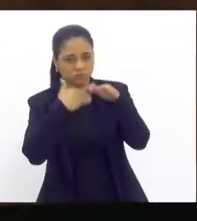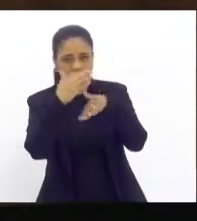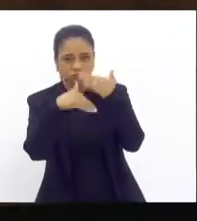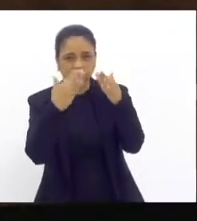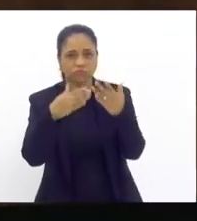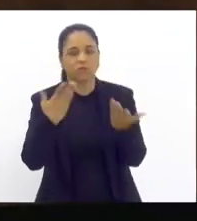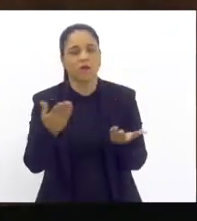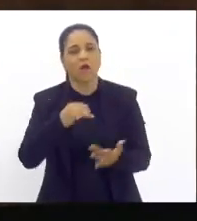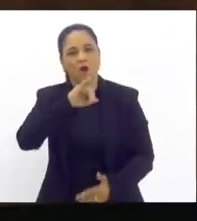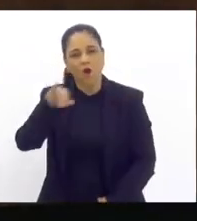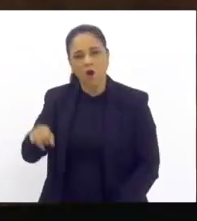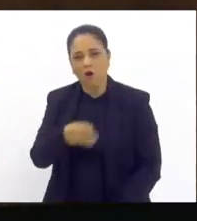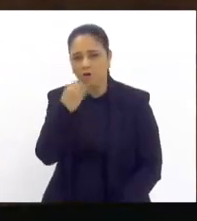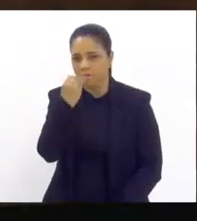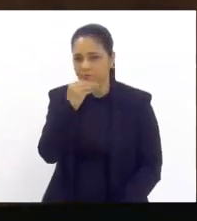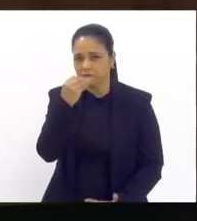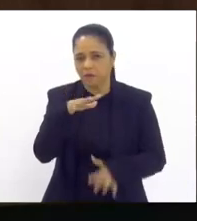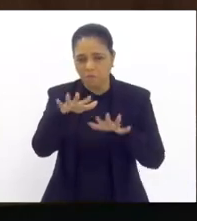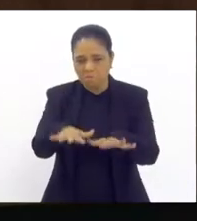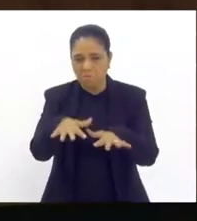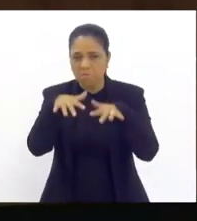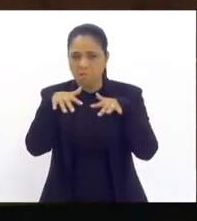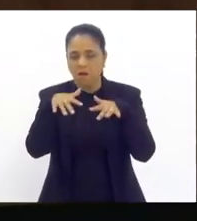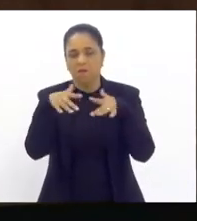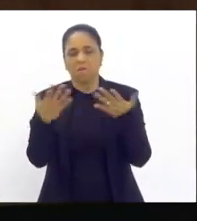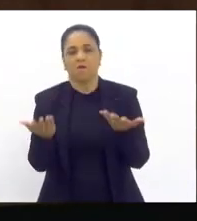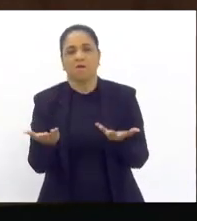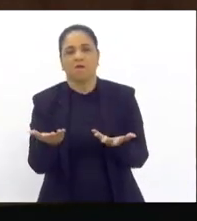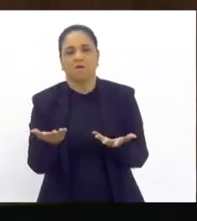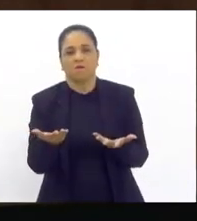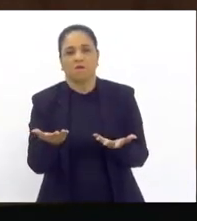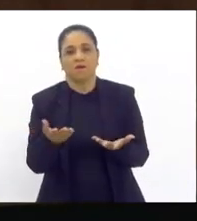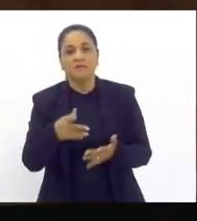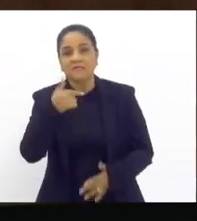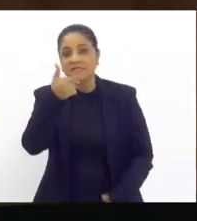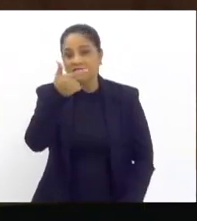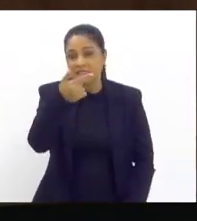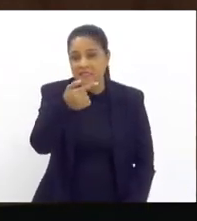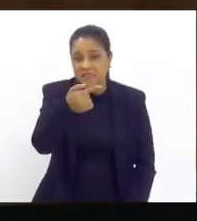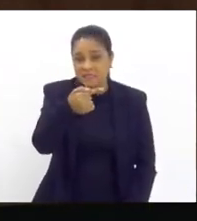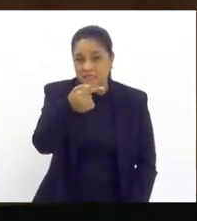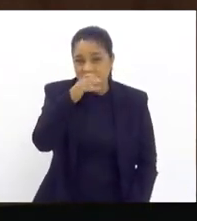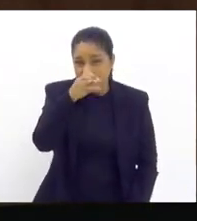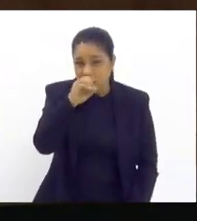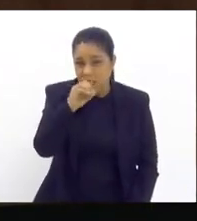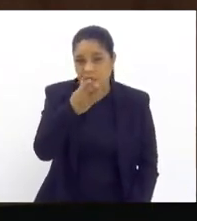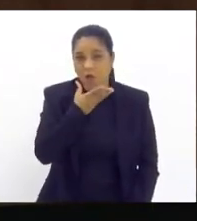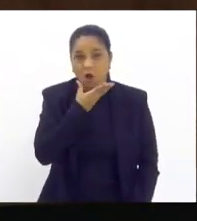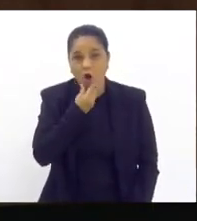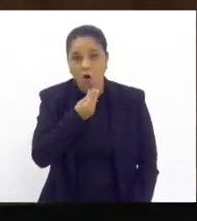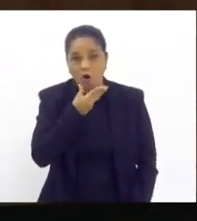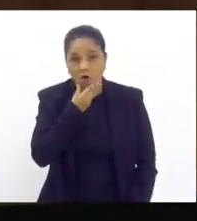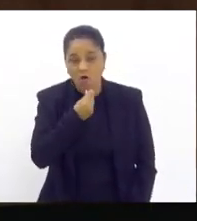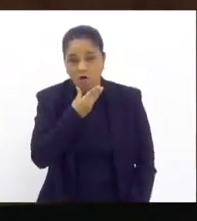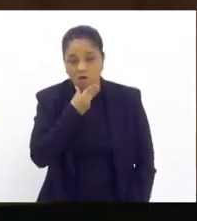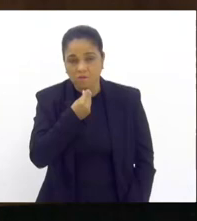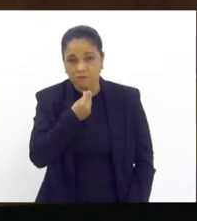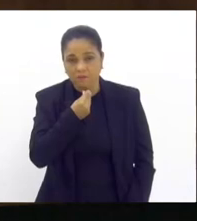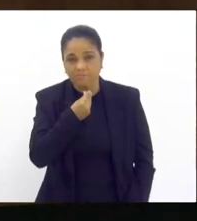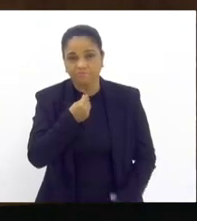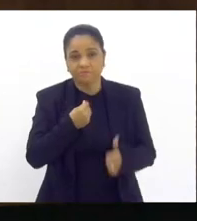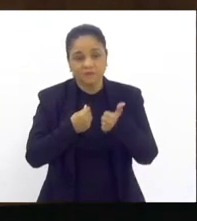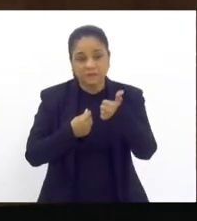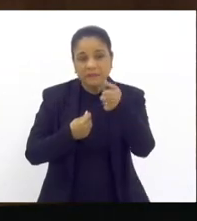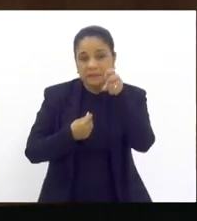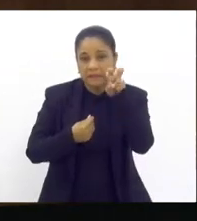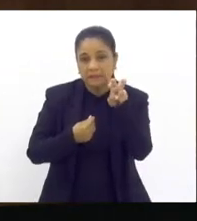possibilidade, né, de num parlamento onde temos 70 homens e apenas 15